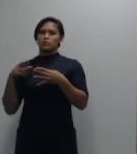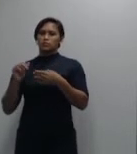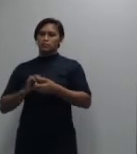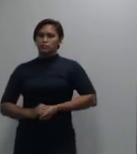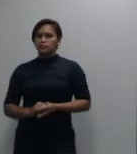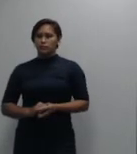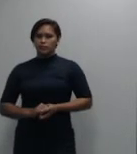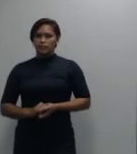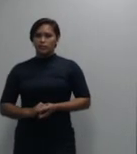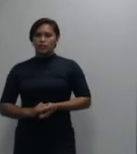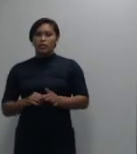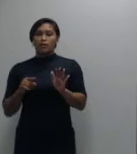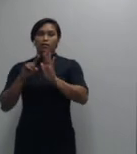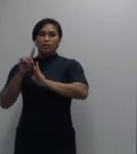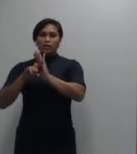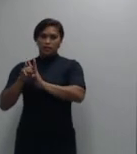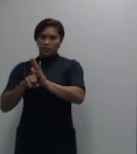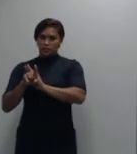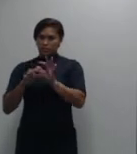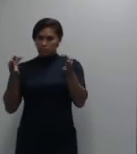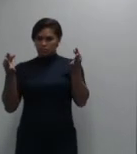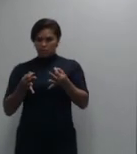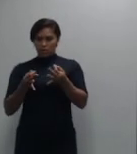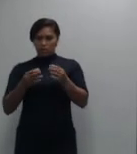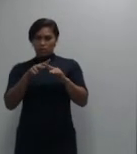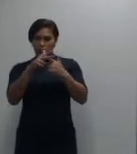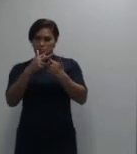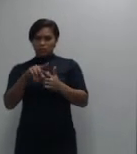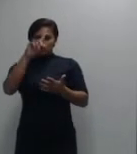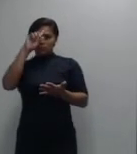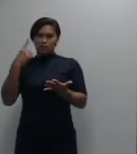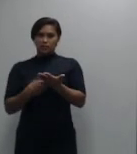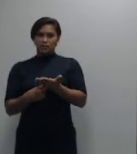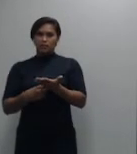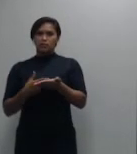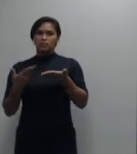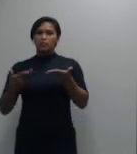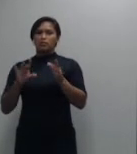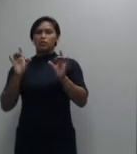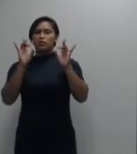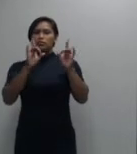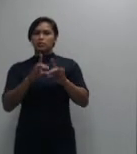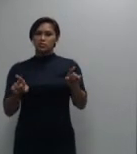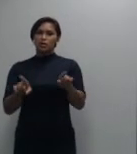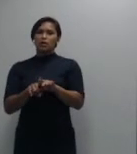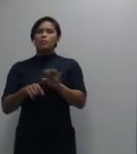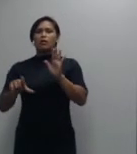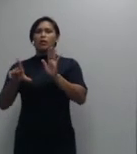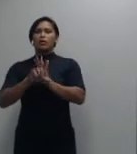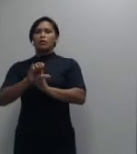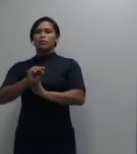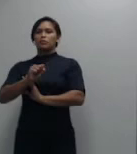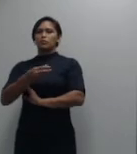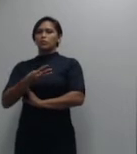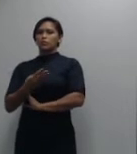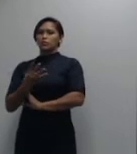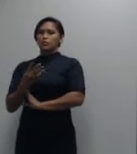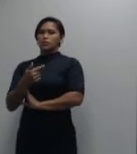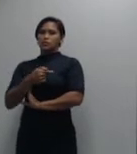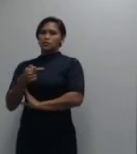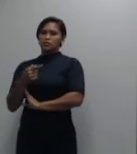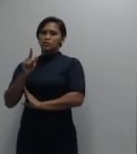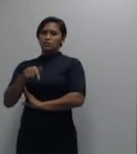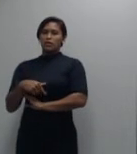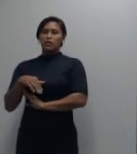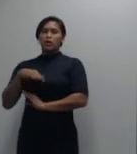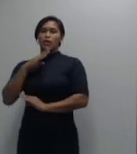e para exame de acerto ou desacerto da decisão eu destaques Itália 8.347